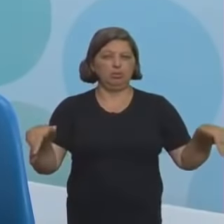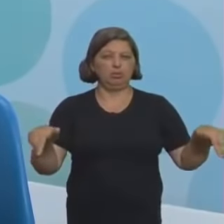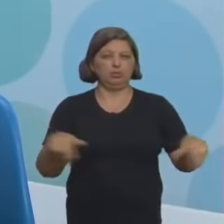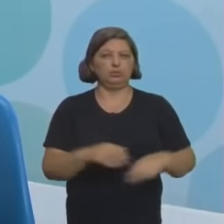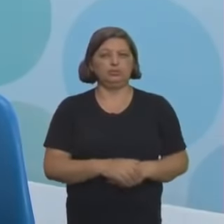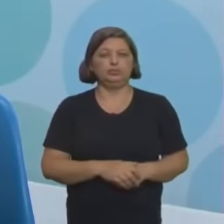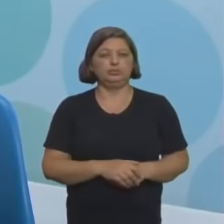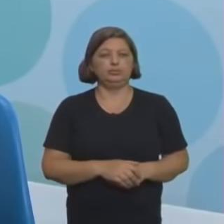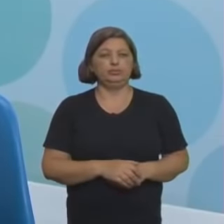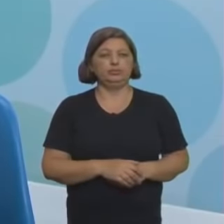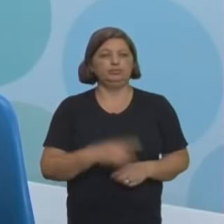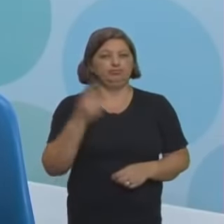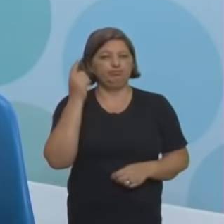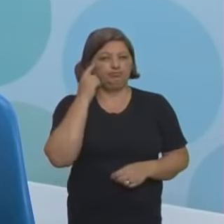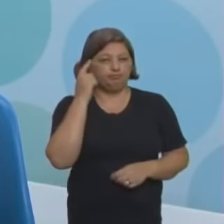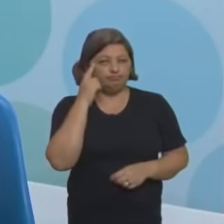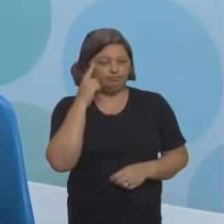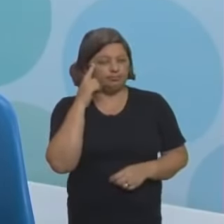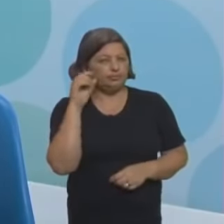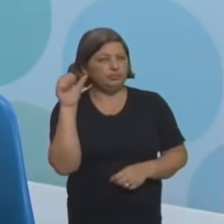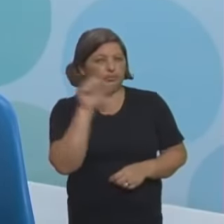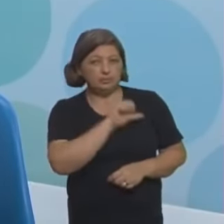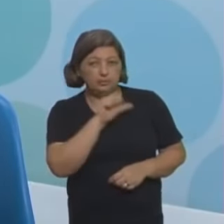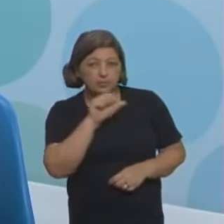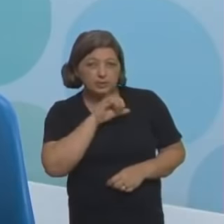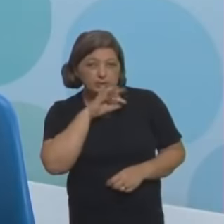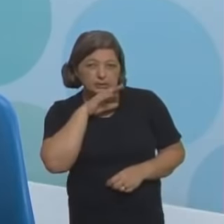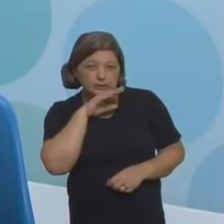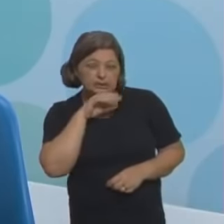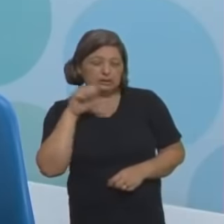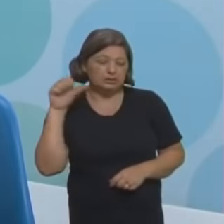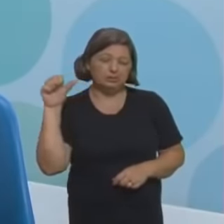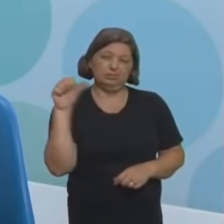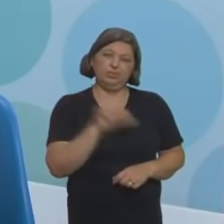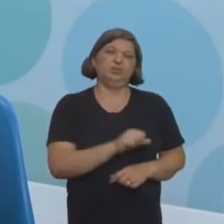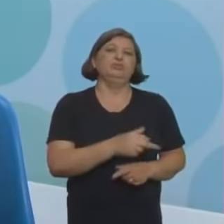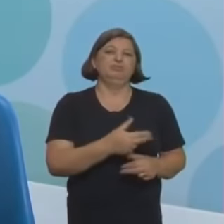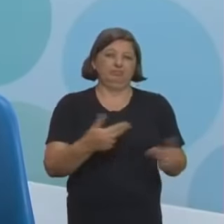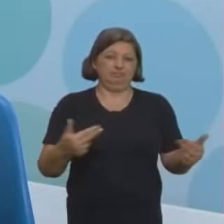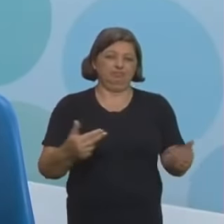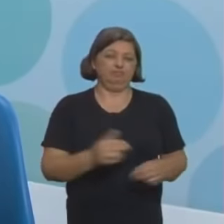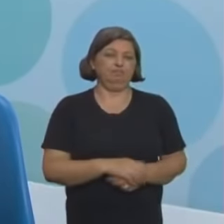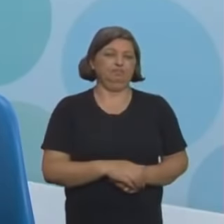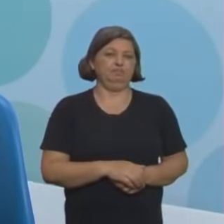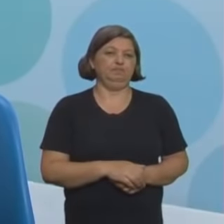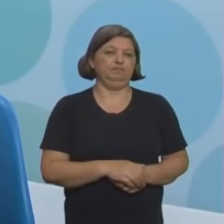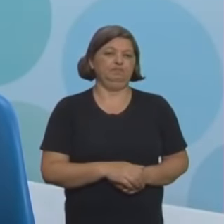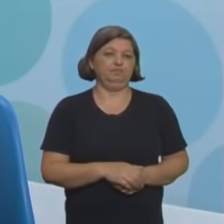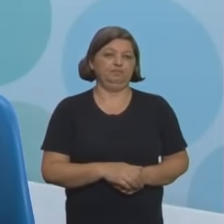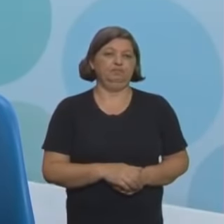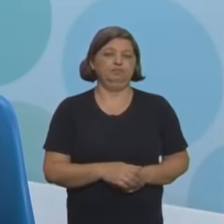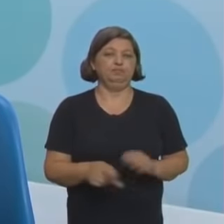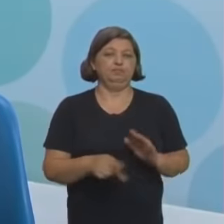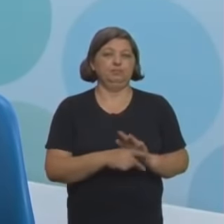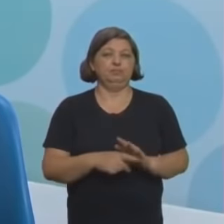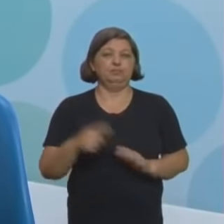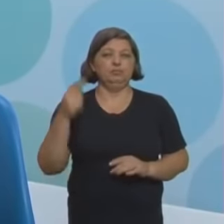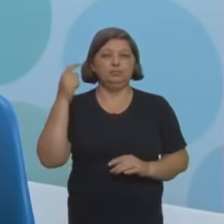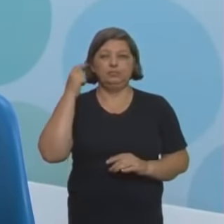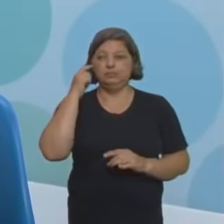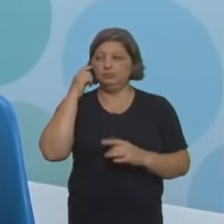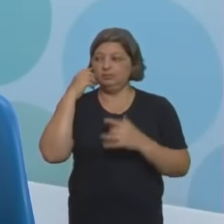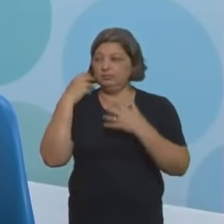Os pensamentos negativos estavam piorando as coisas, consumindo suas amígdalas